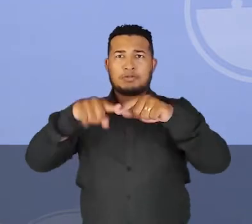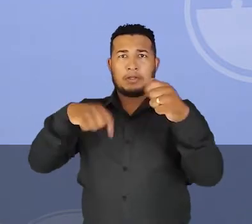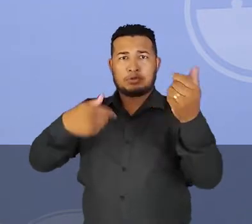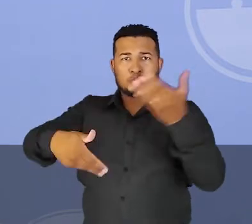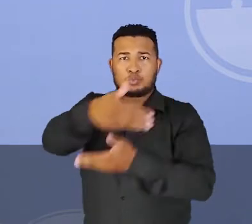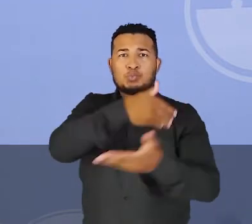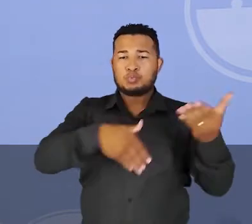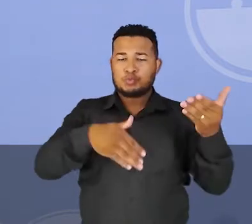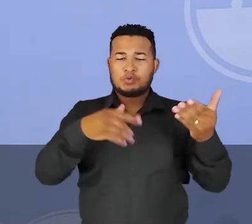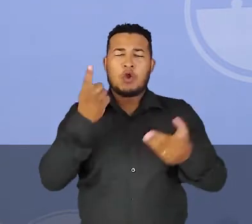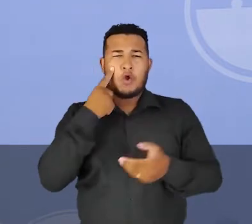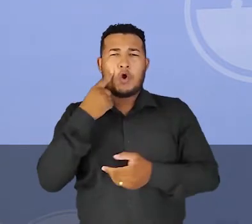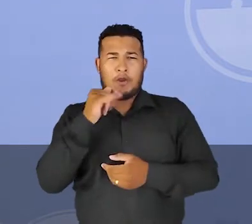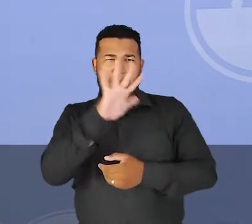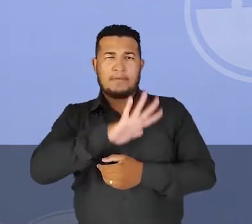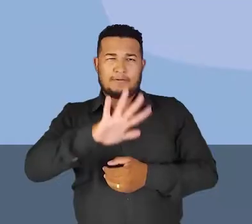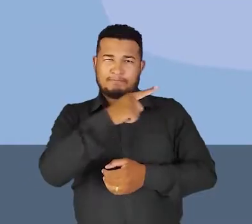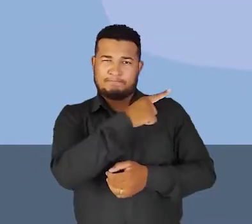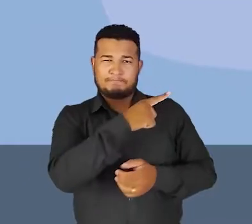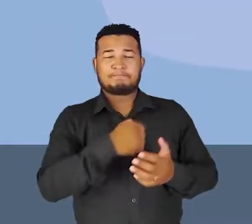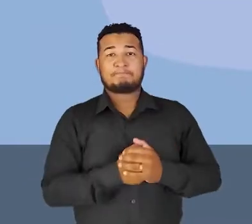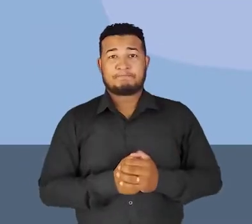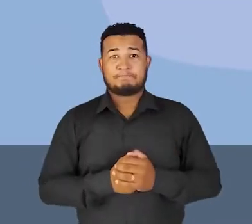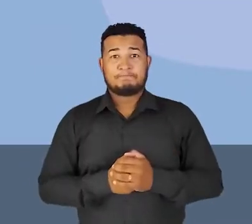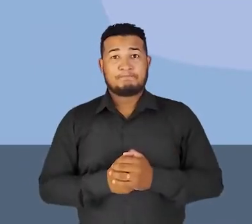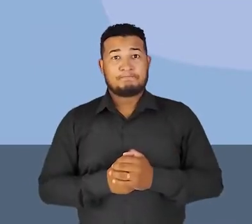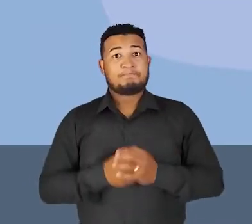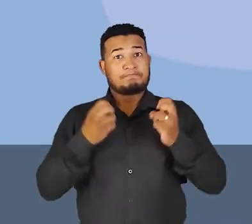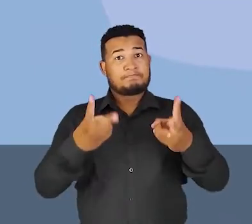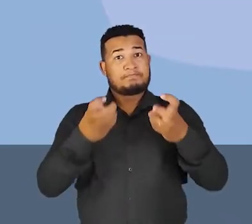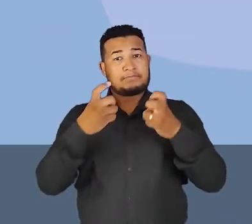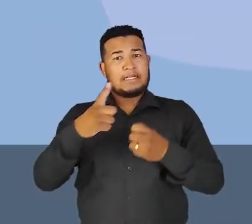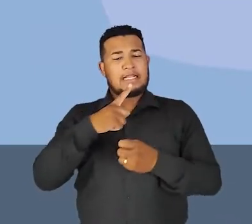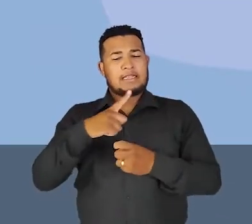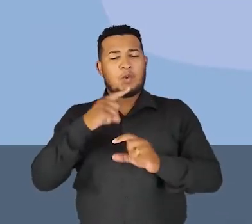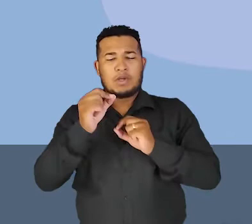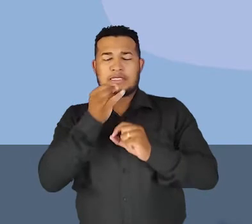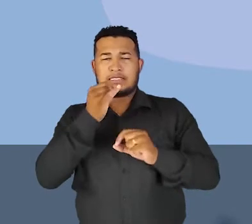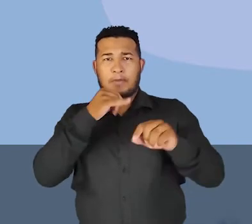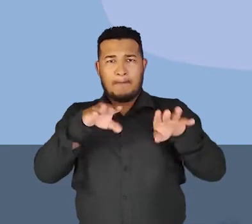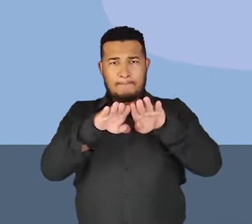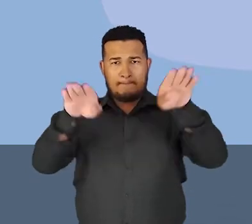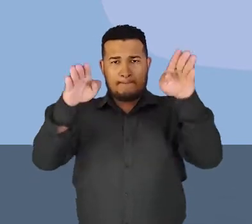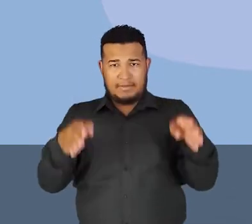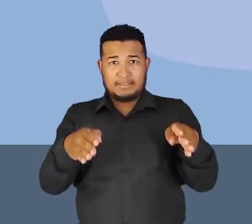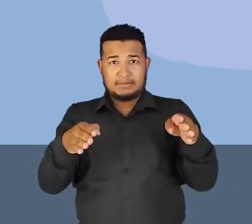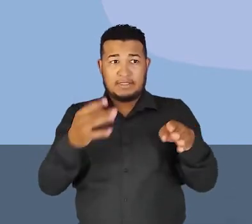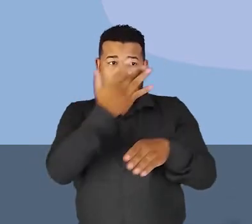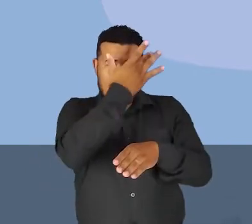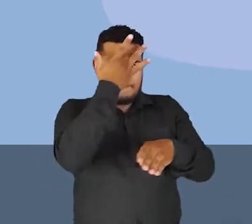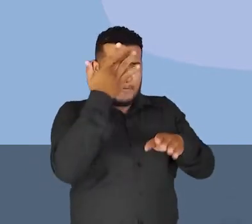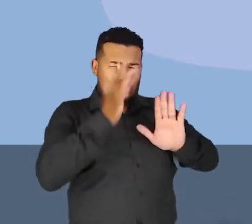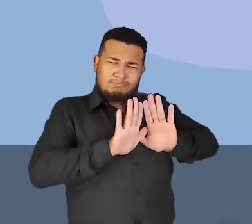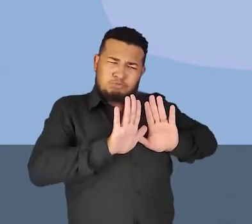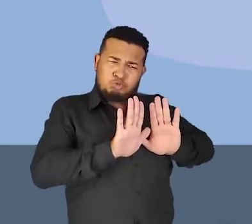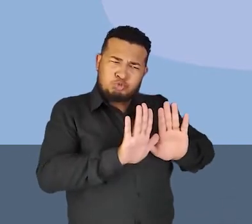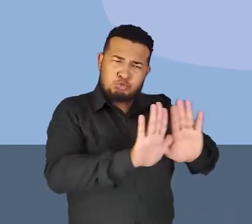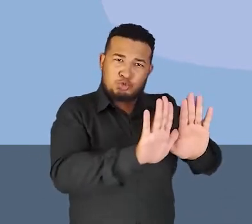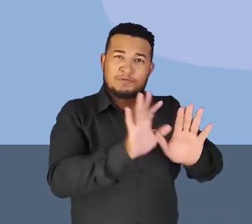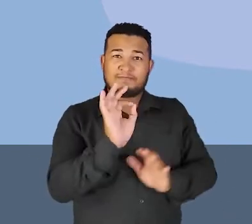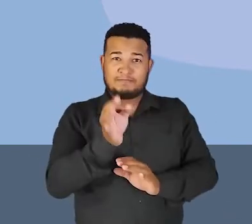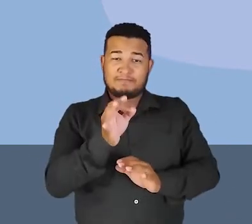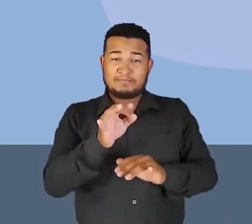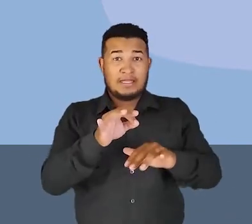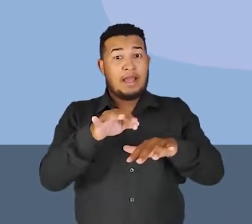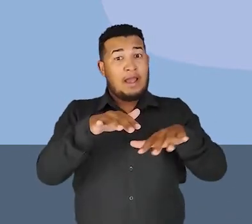uma figura para compreender melhor isso. Observe que nós temos uma mesa sendo empurrada por uma pessoa. A mesa